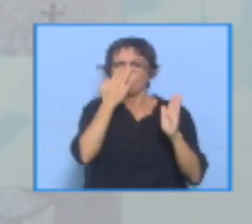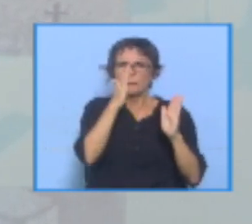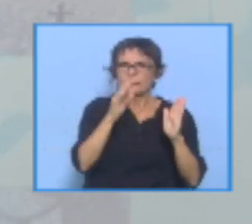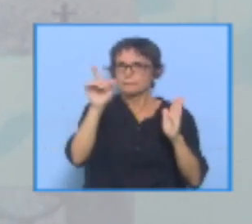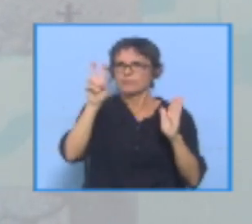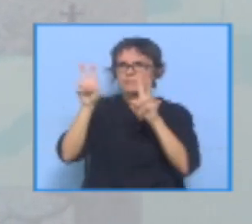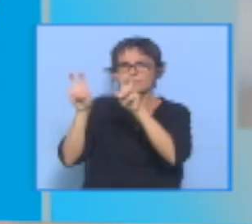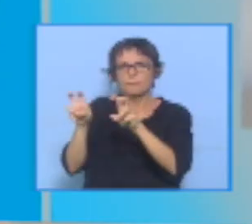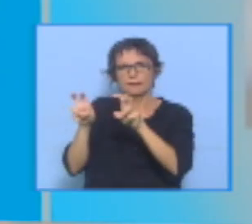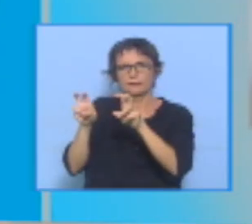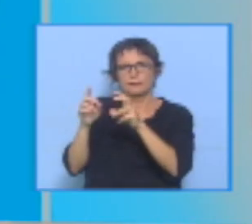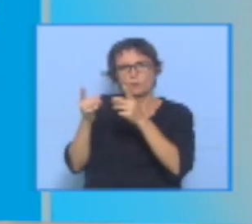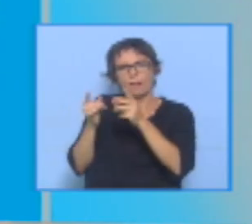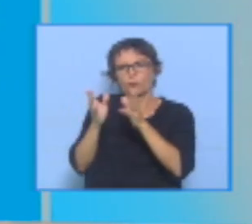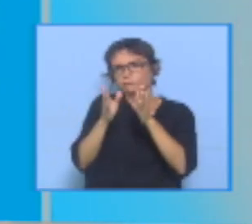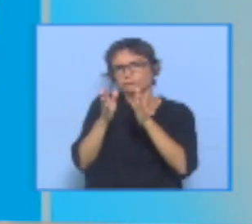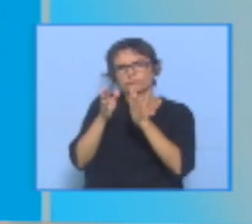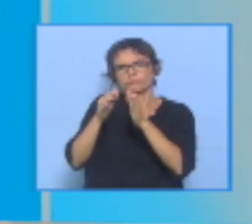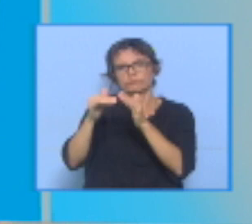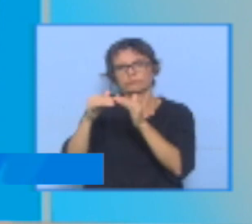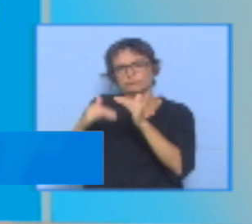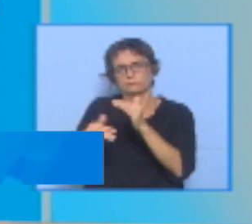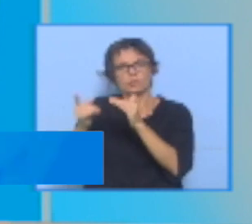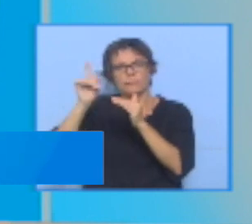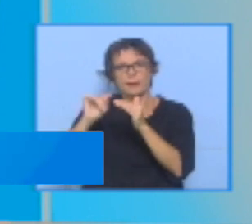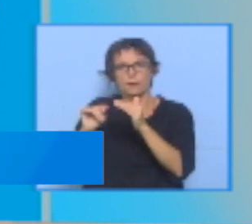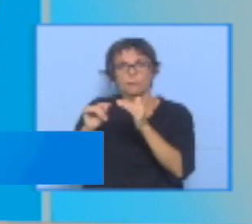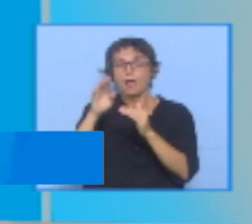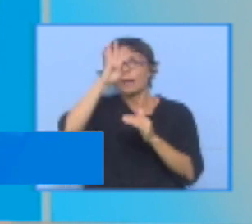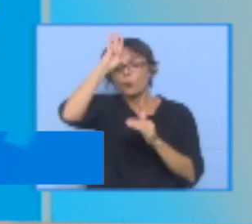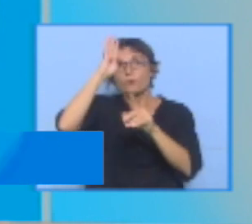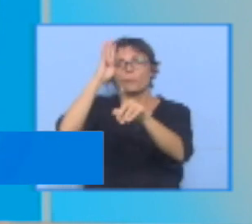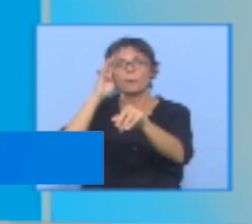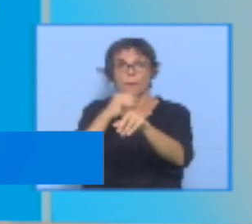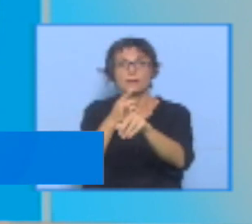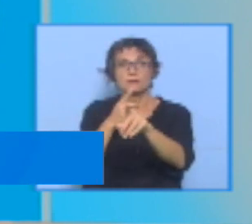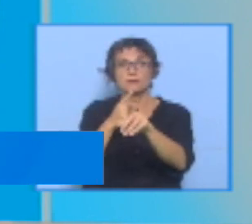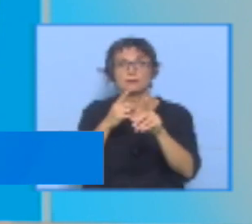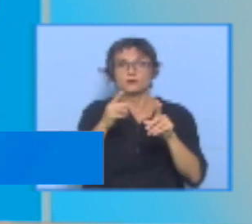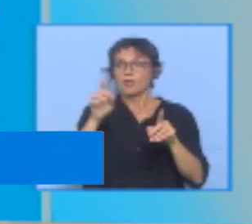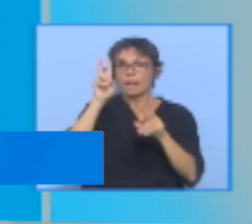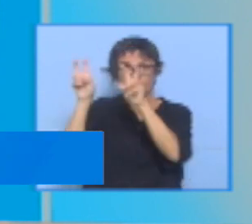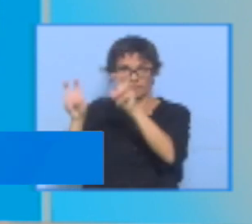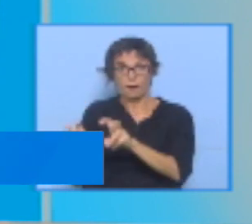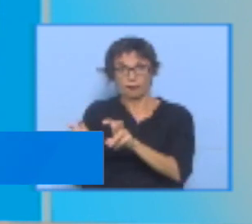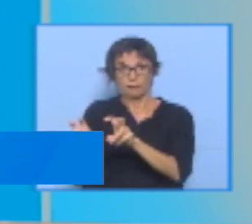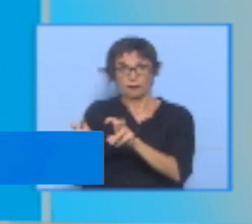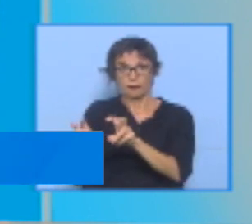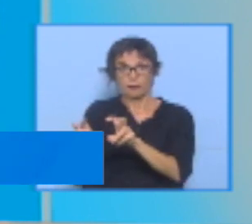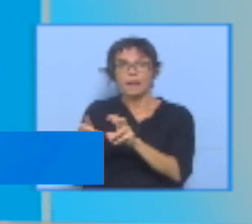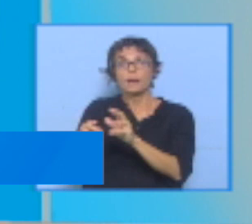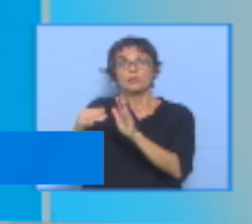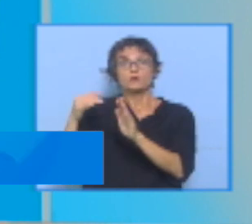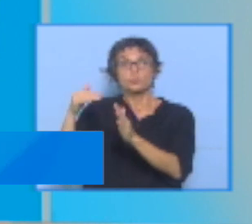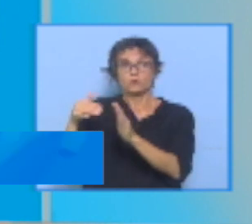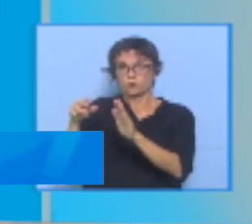um extra. E o Papa Francisco, um dos subtemas é não excluir ninguém e colocar os últimos em primeiro lugar. E nestes últimos estão os migrantes e